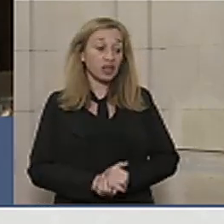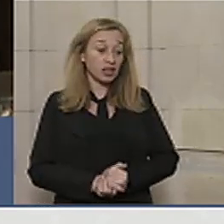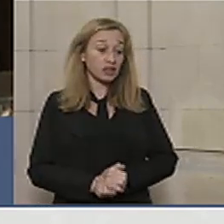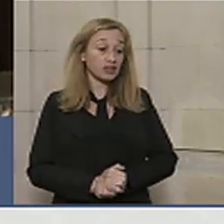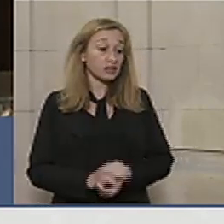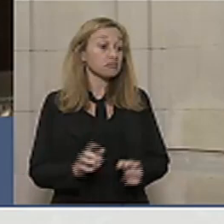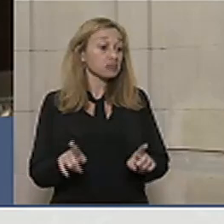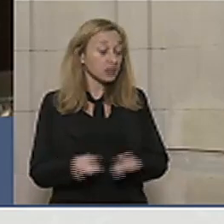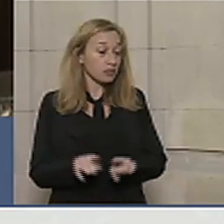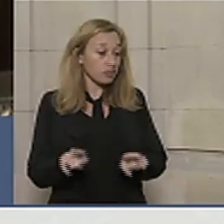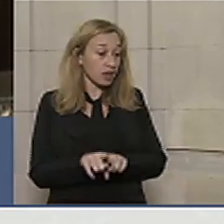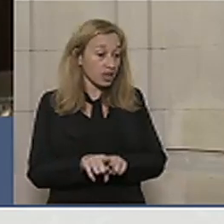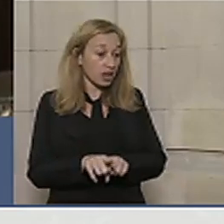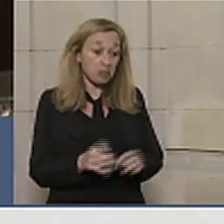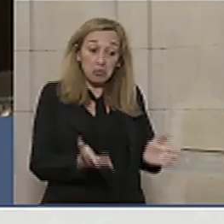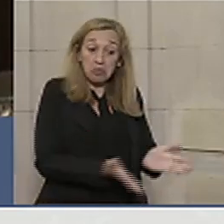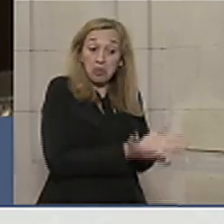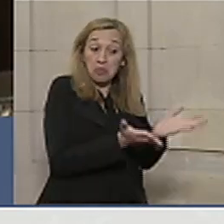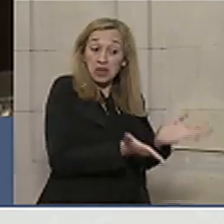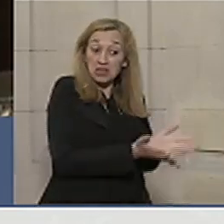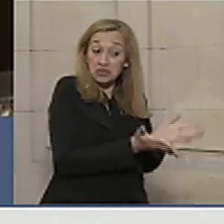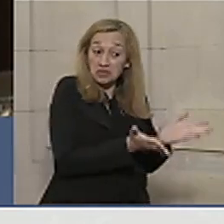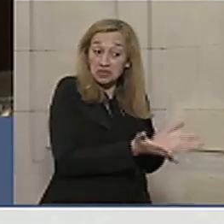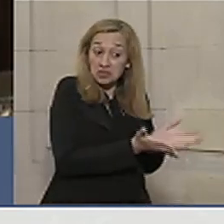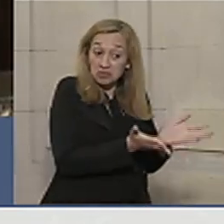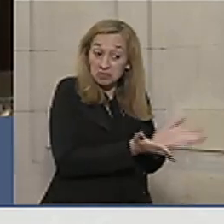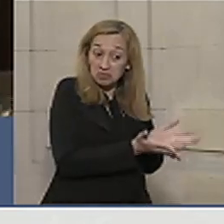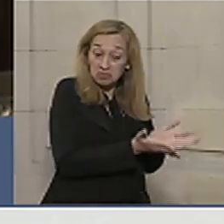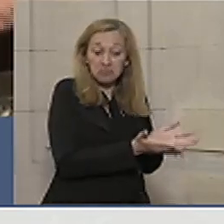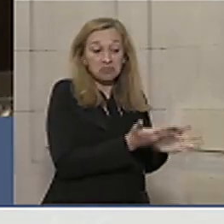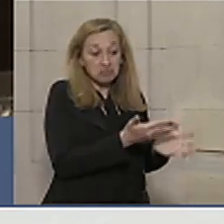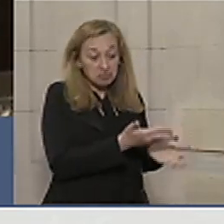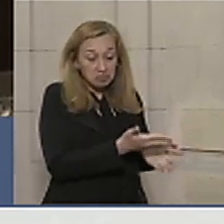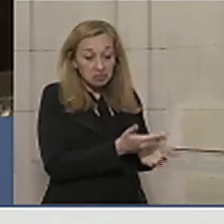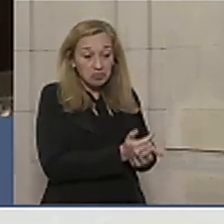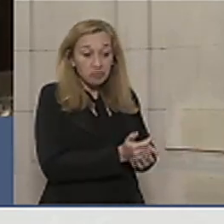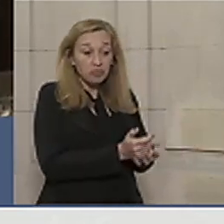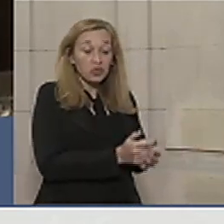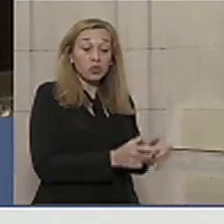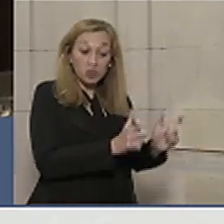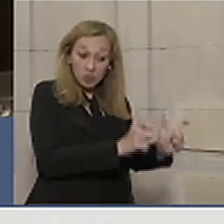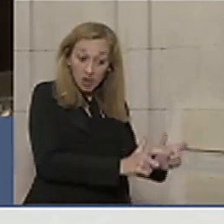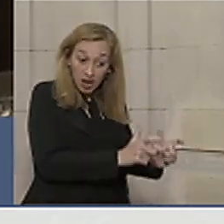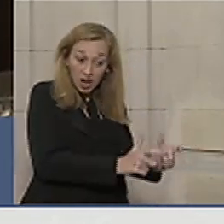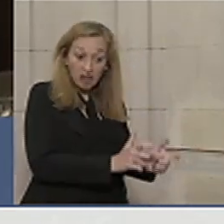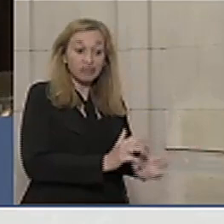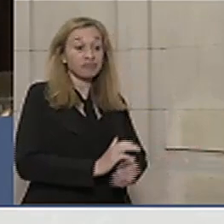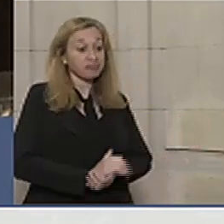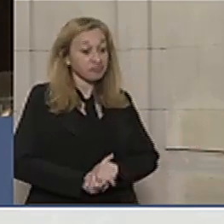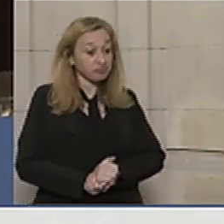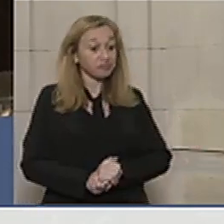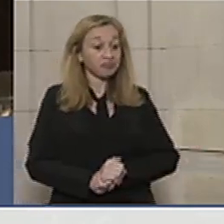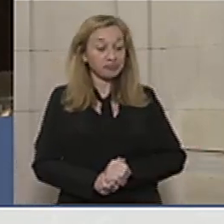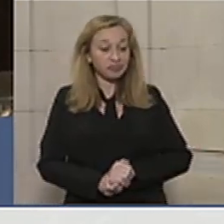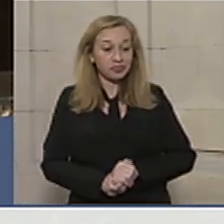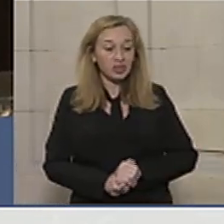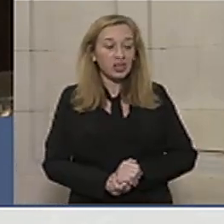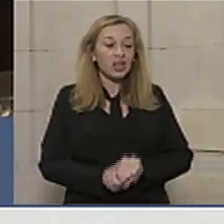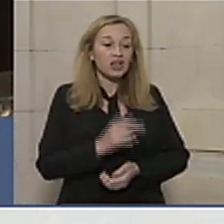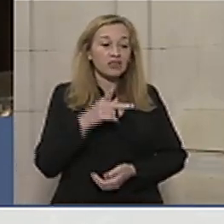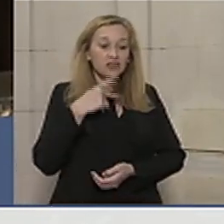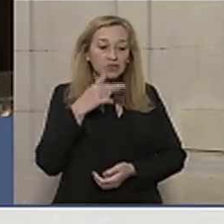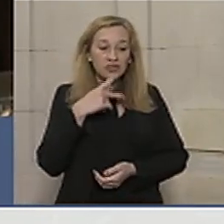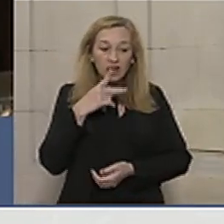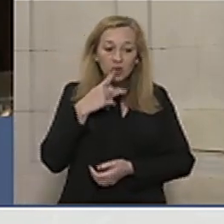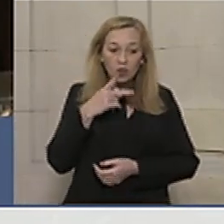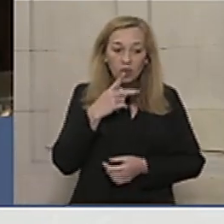falou lá sobre a miséria que foi o Holocausto, falou do Holocausto do